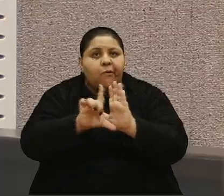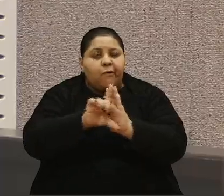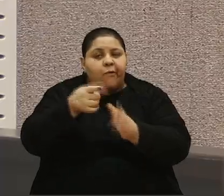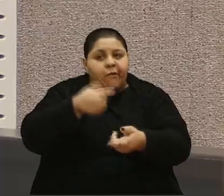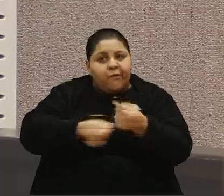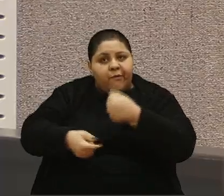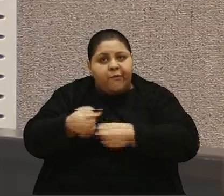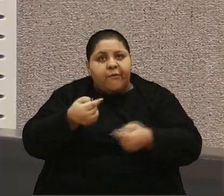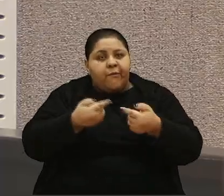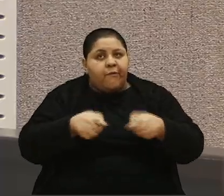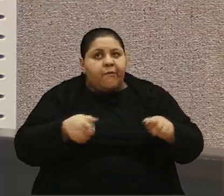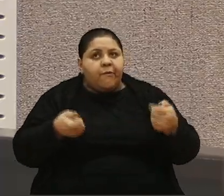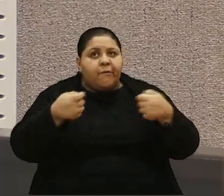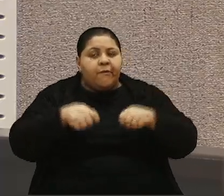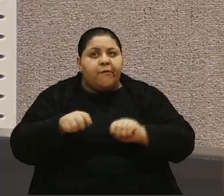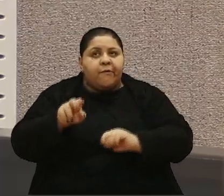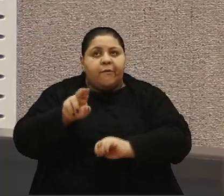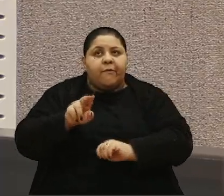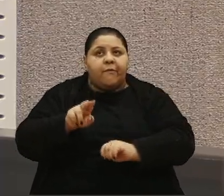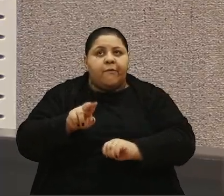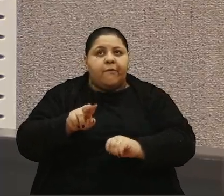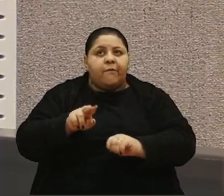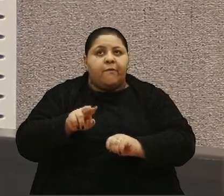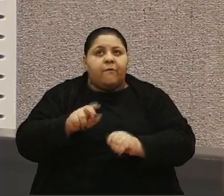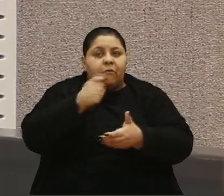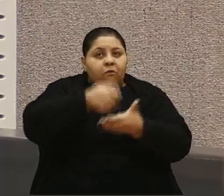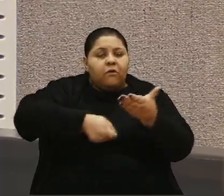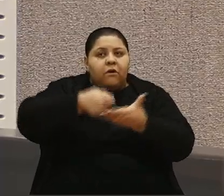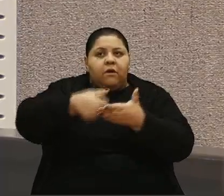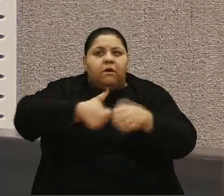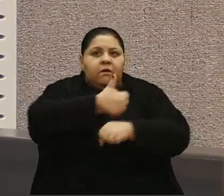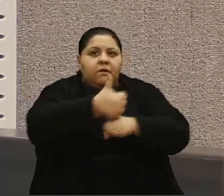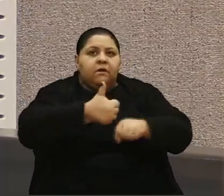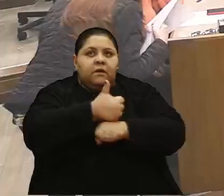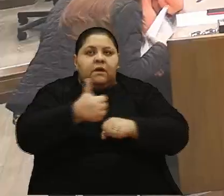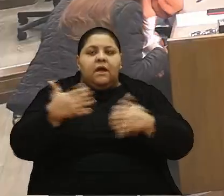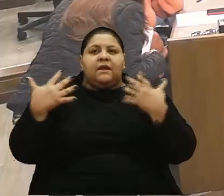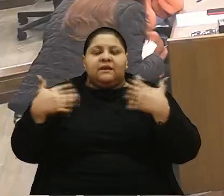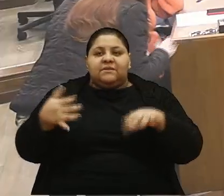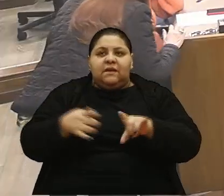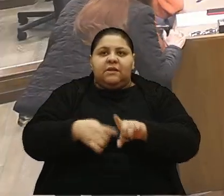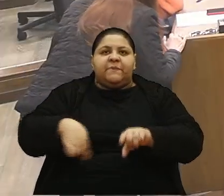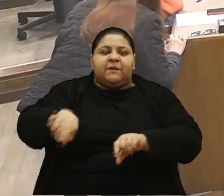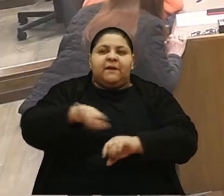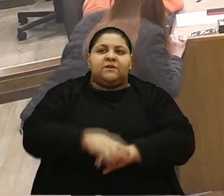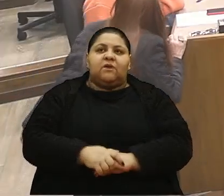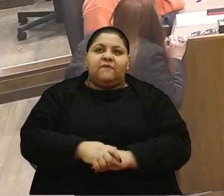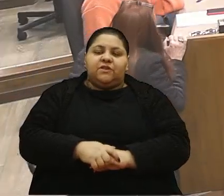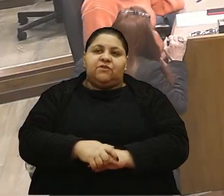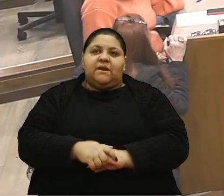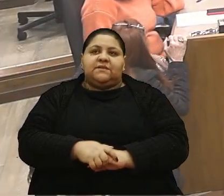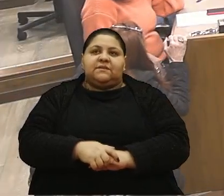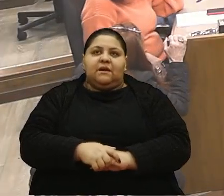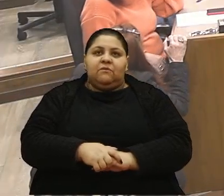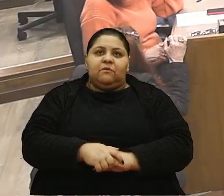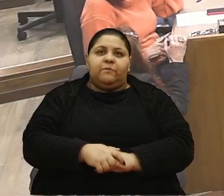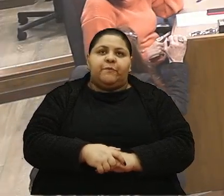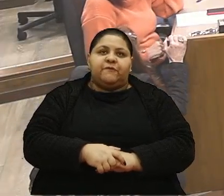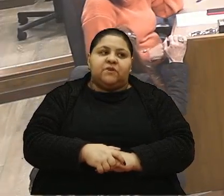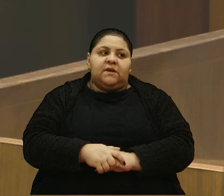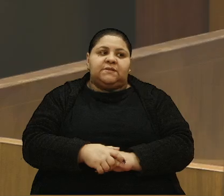administração, mas a gente precisa urgentemente mexer nesse fator de contratação de profissionais. Obrigado. Parabéns. É bem importante. Só para finalizar, senhor presidente, por